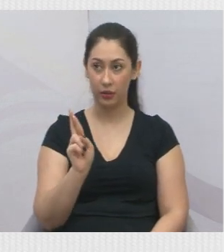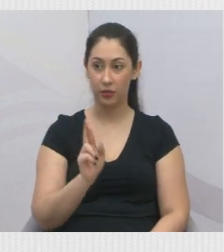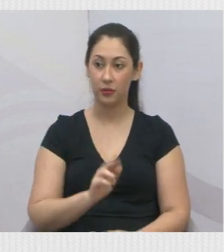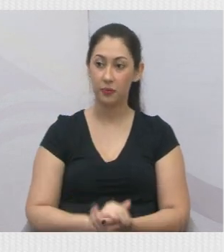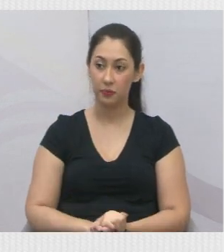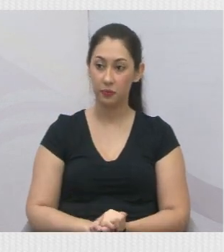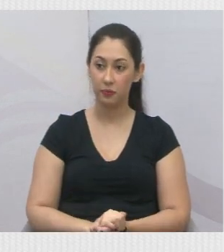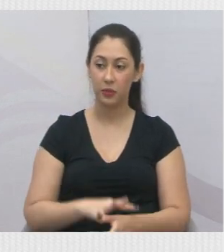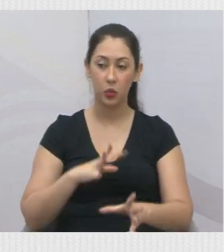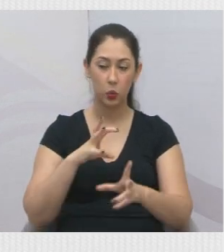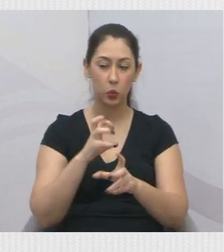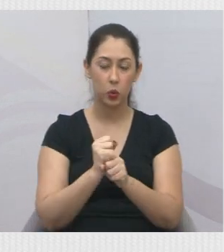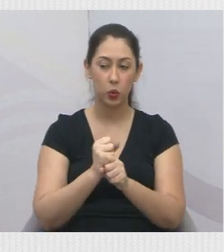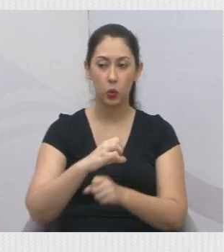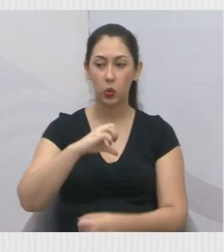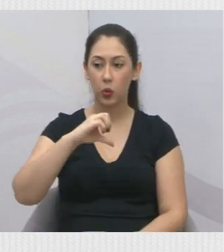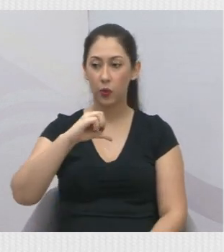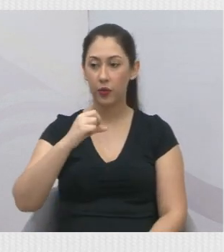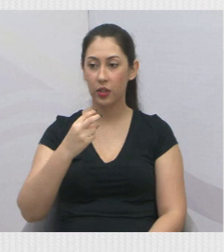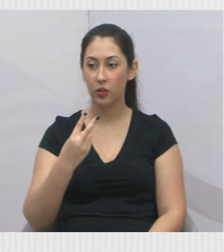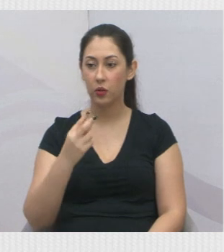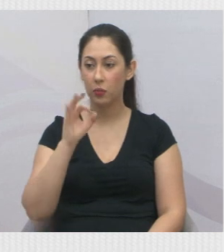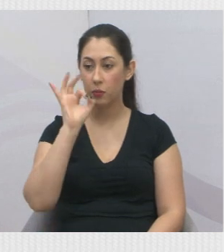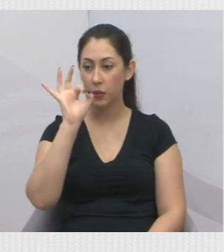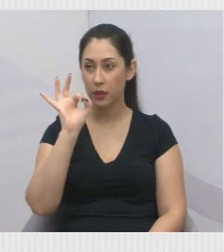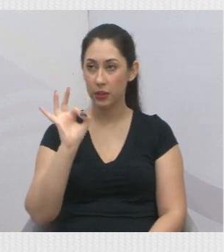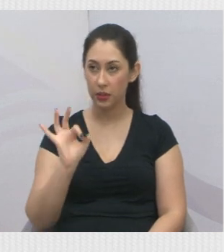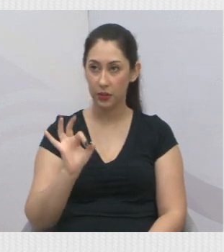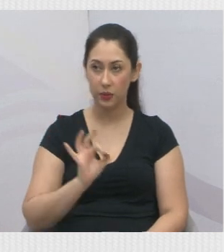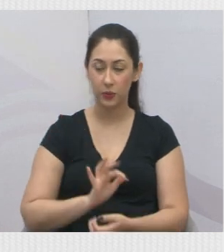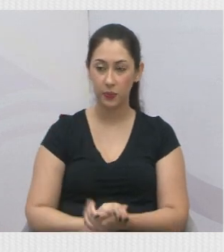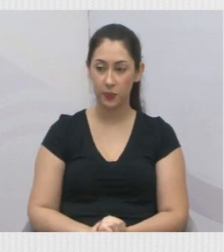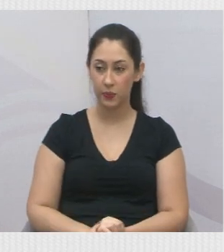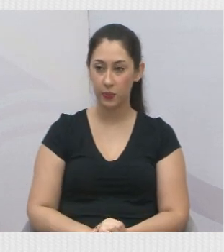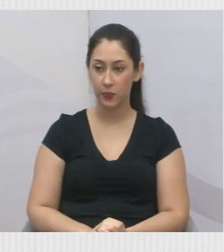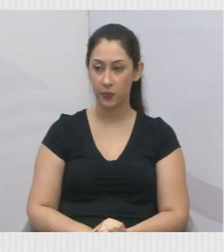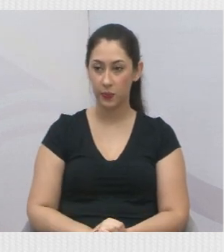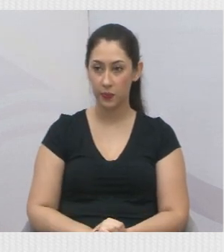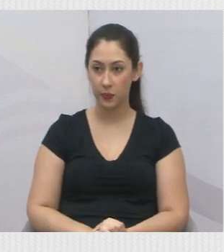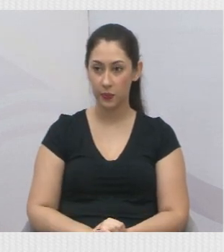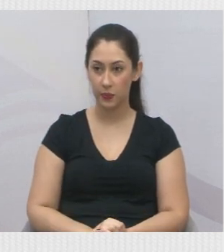485.262.000, atingindo 92%.